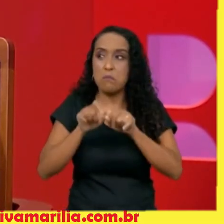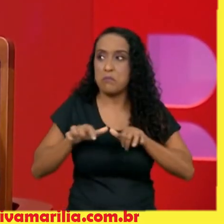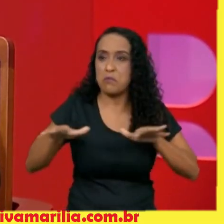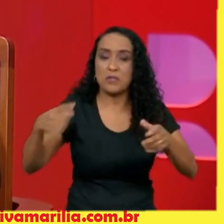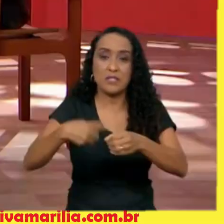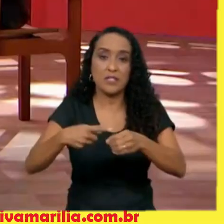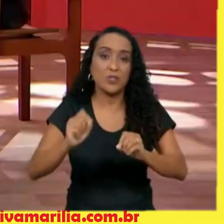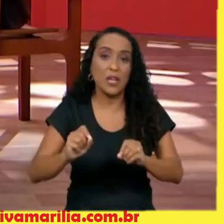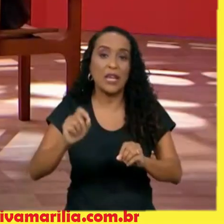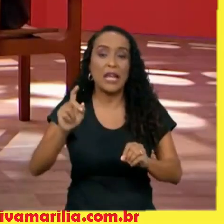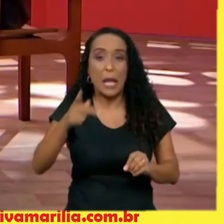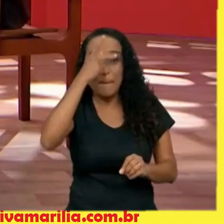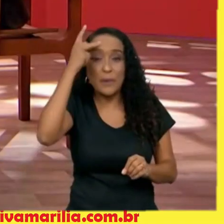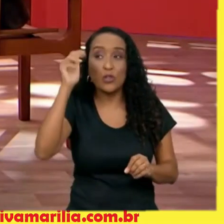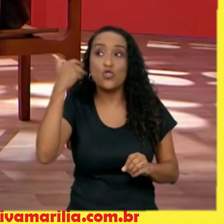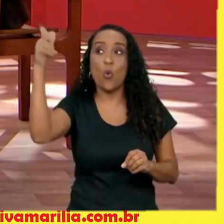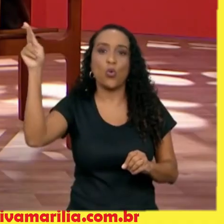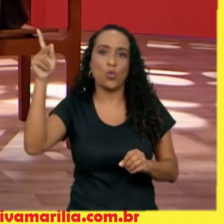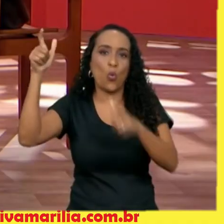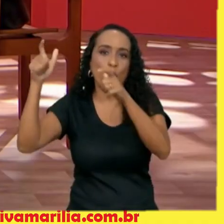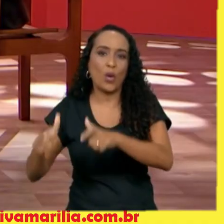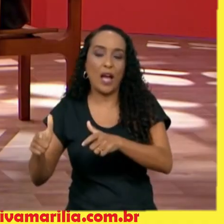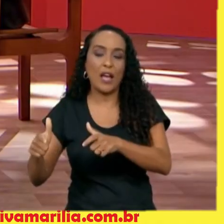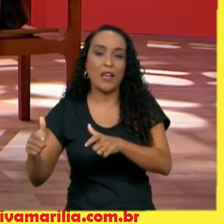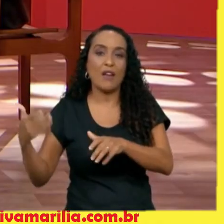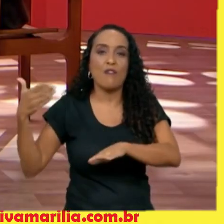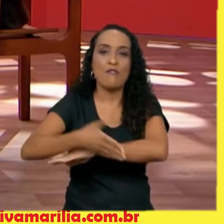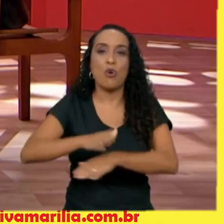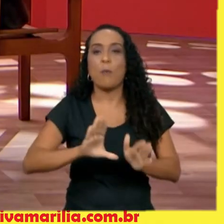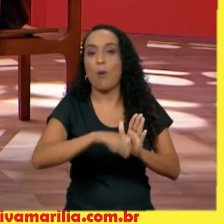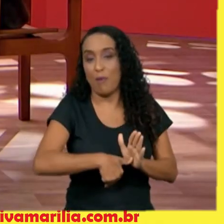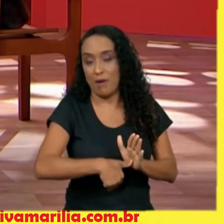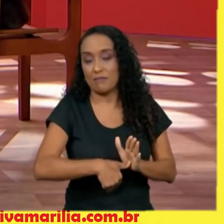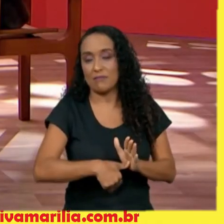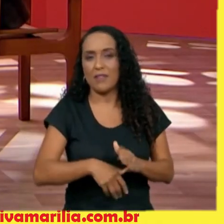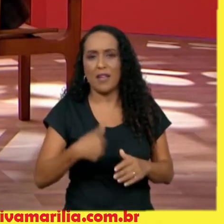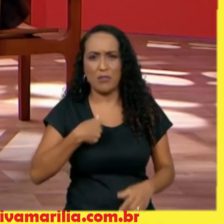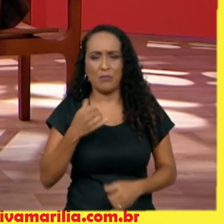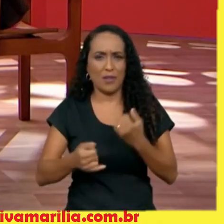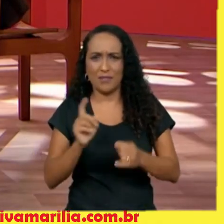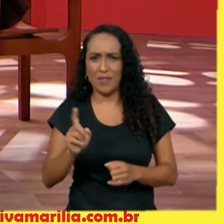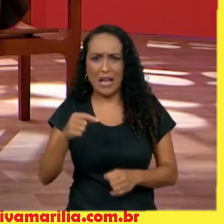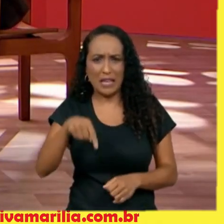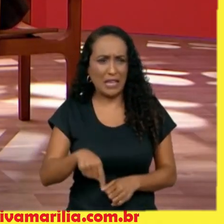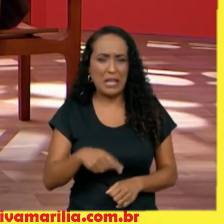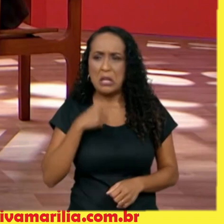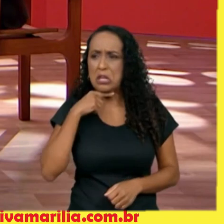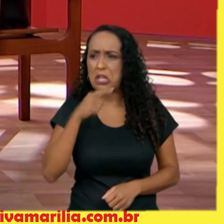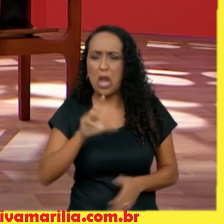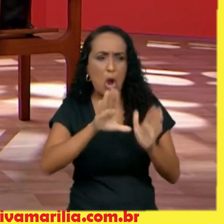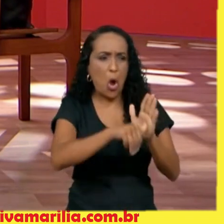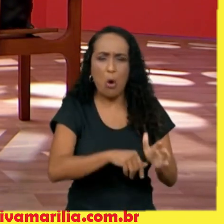cidade era que alguém de fora foi assaltar a cidade. Isso aí, o pessoal de fora. E eu brincava, não, aqui não tem, ninguém rouba